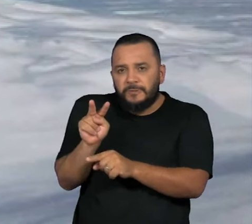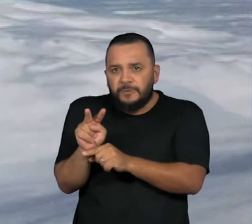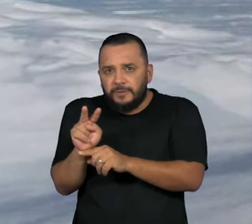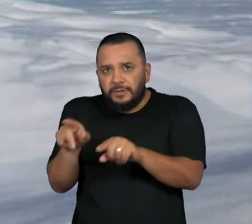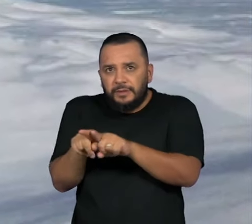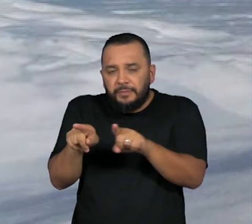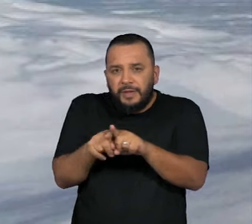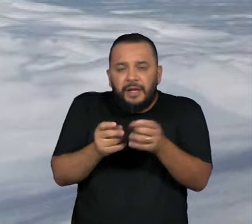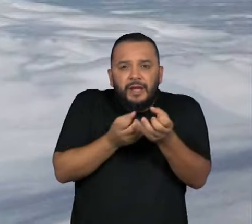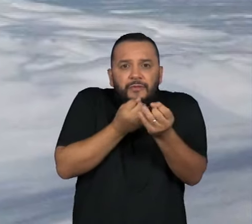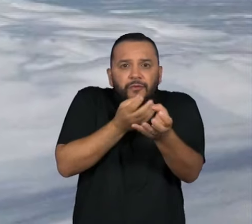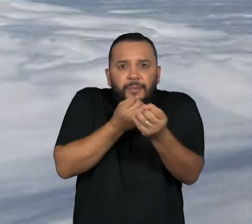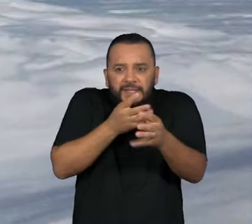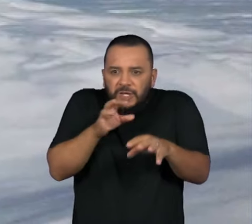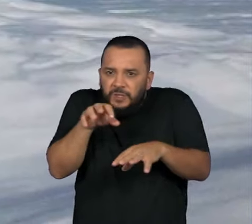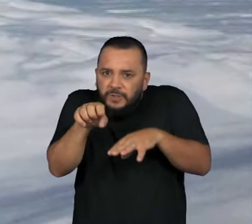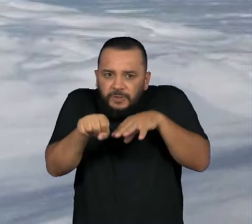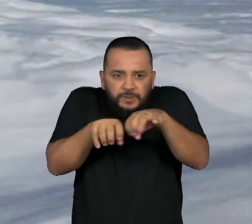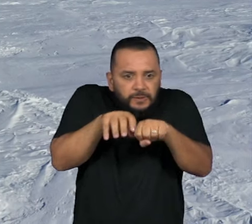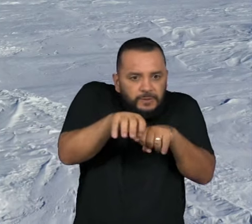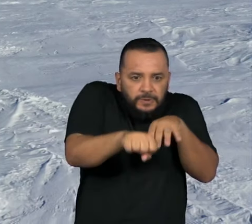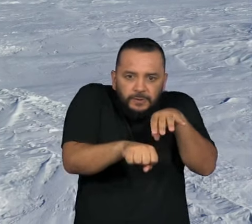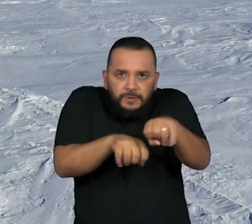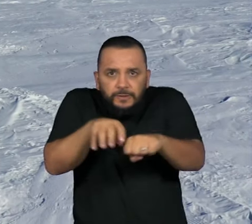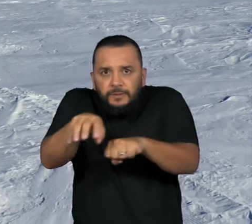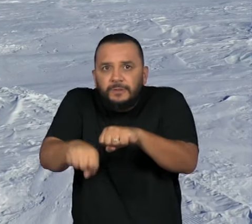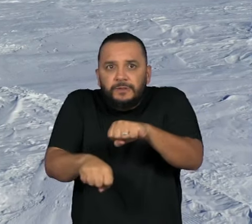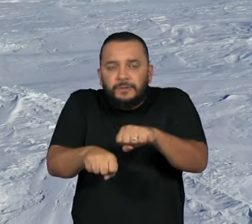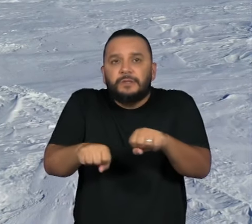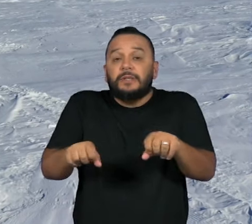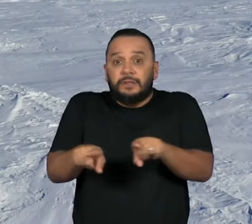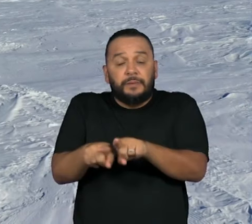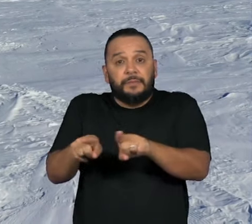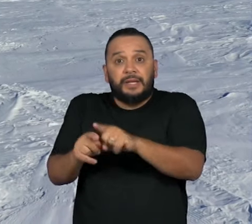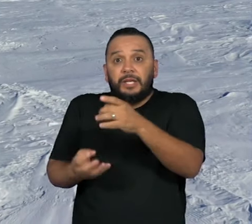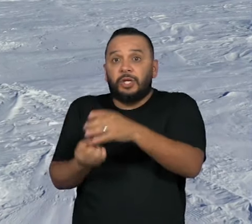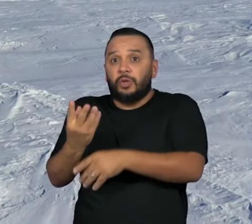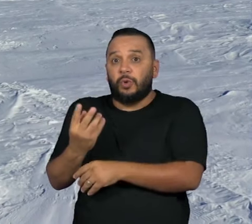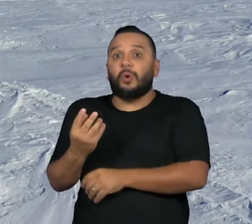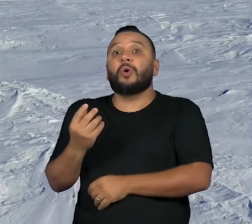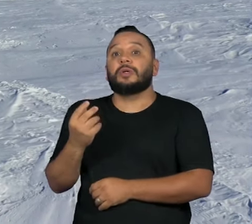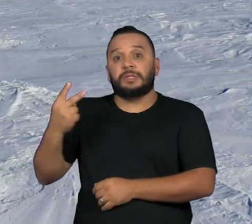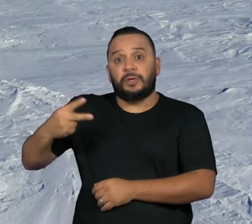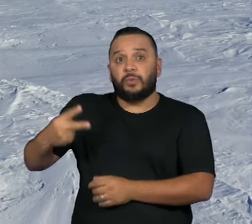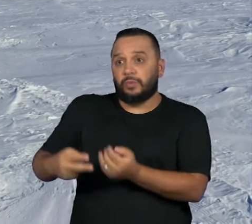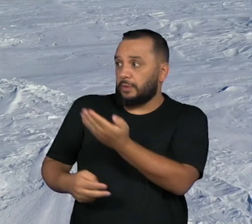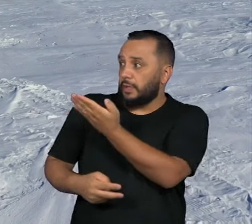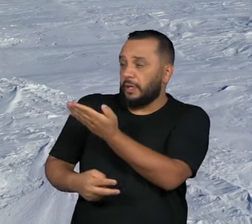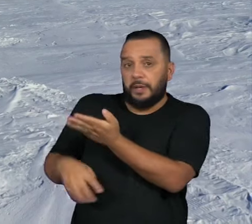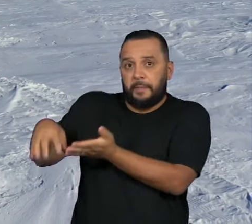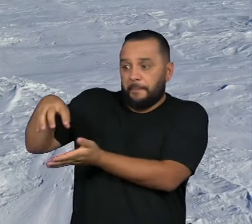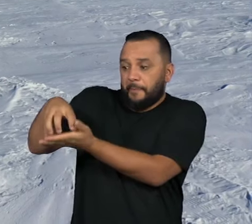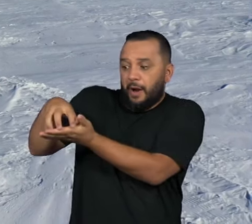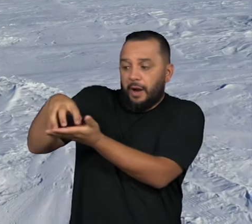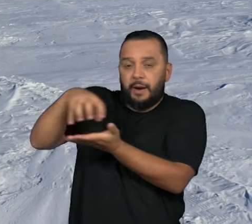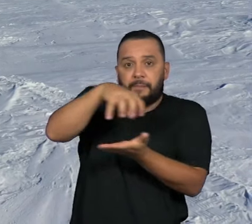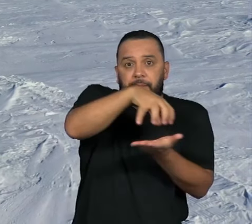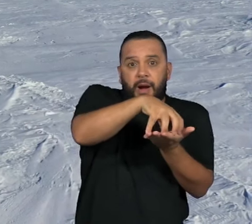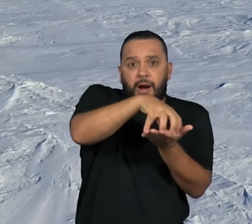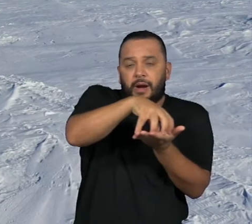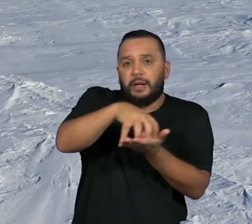dados ambientais Criosfera 1, instalaram uma nova, a Criosfera 2, para investigar